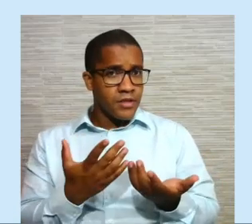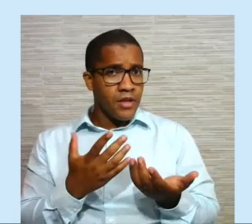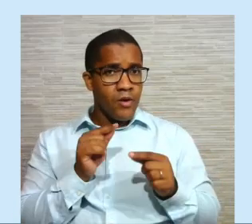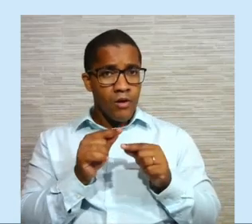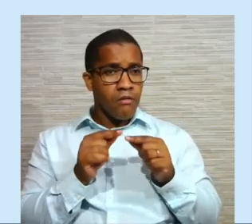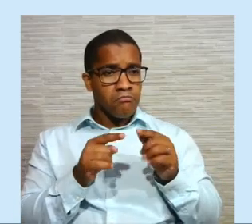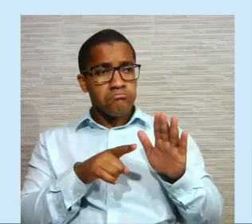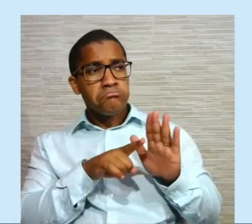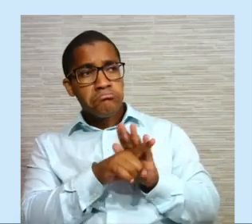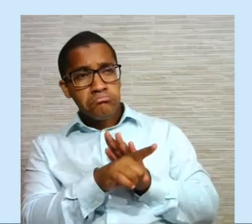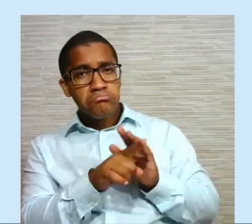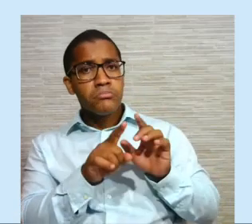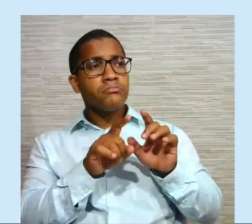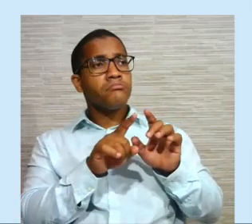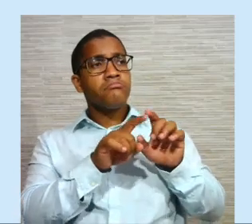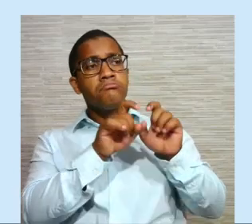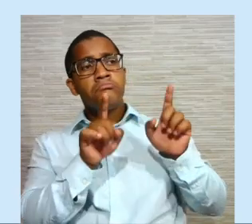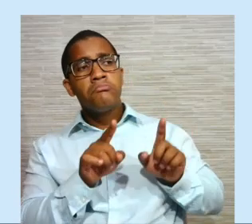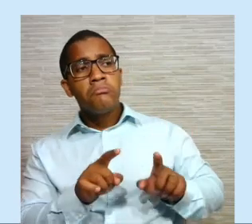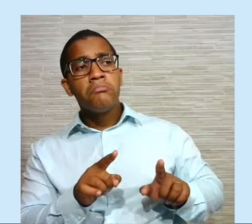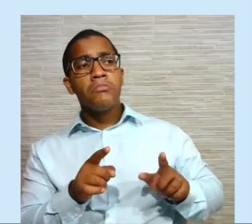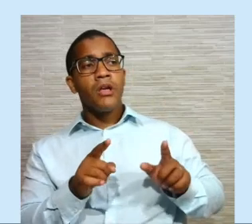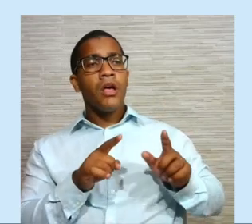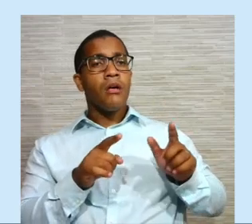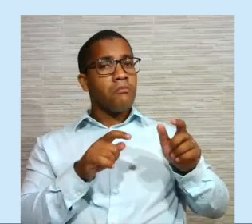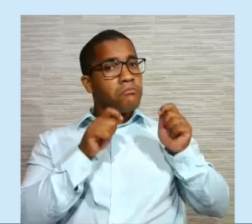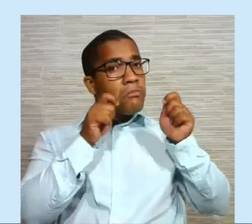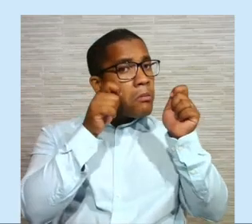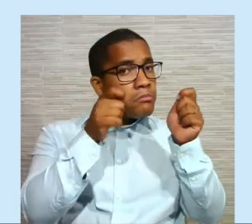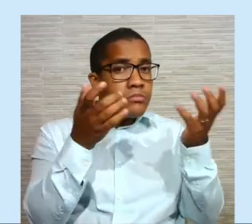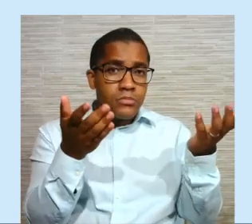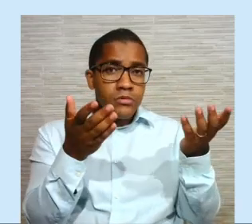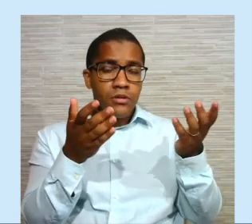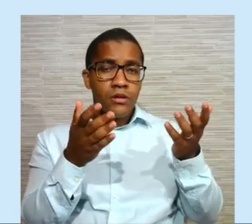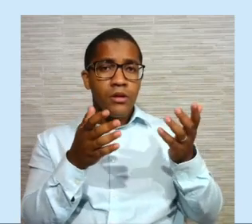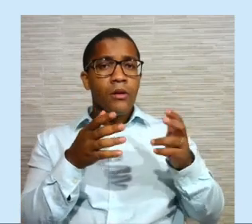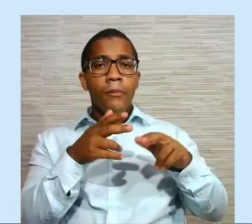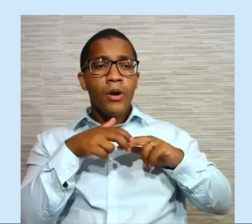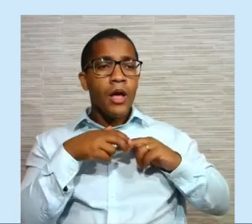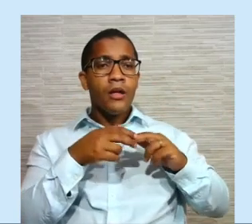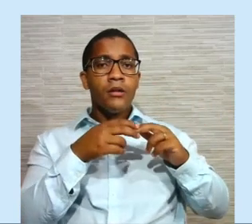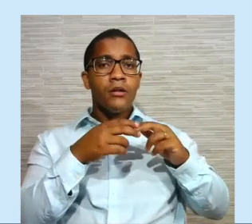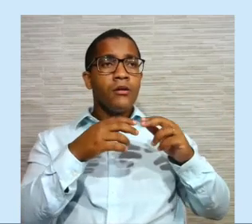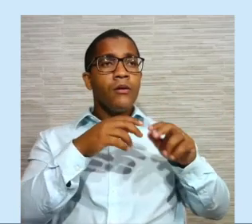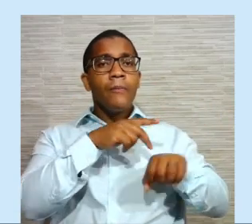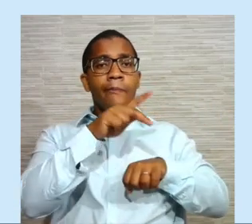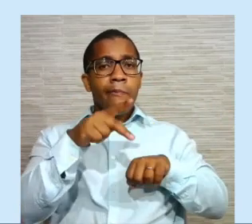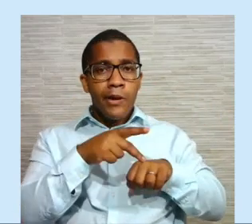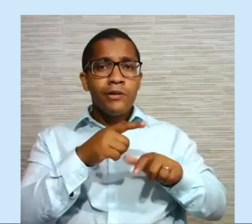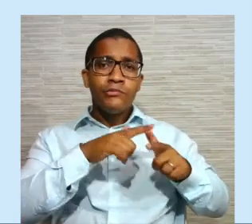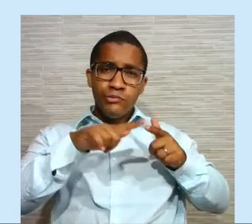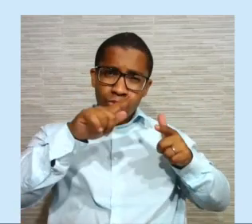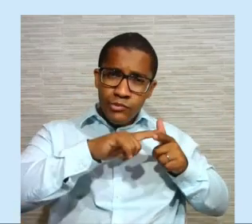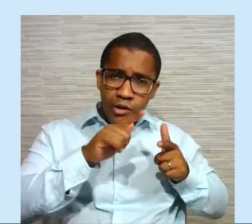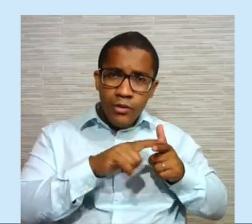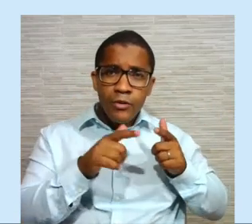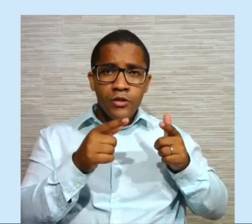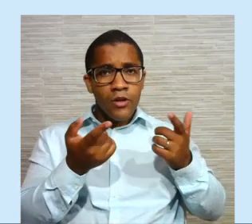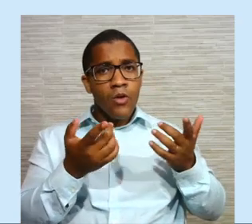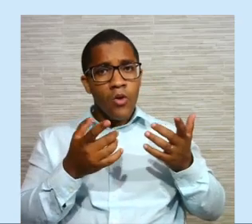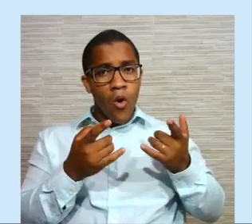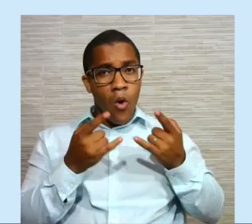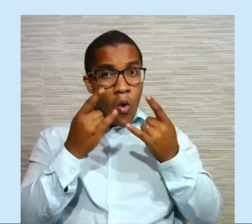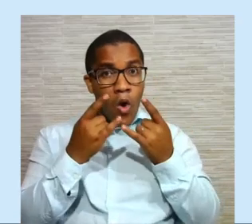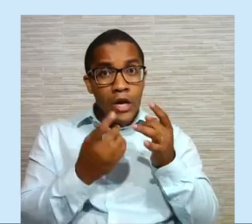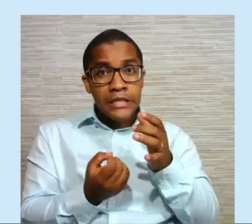de questionar, né, de protestar para a situação que o país vivia, né? Então, o momento atual também, né? O rock